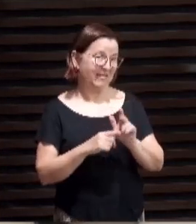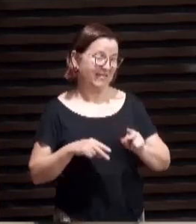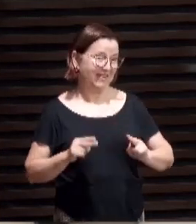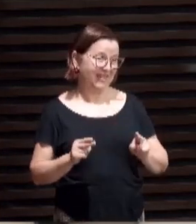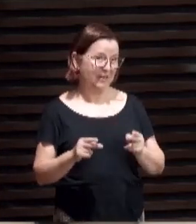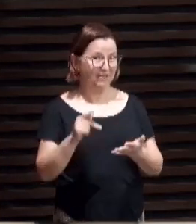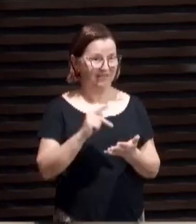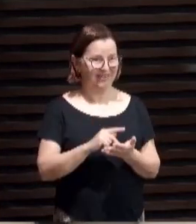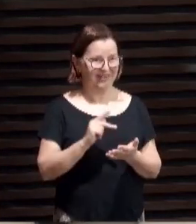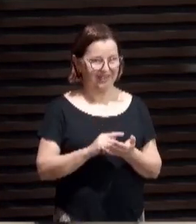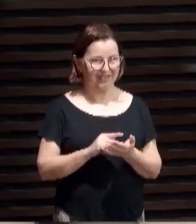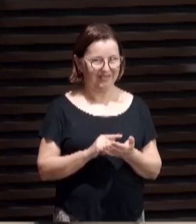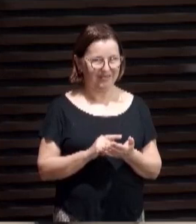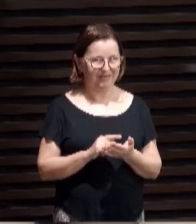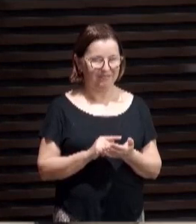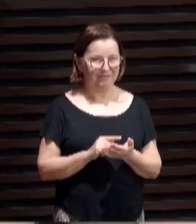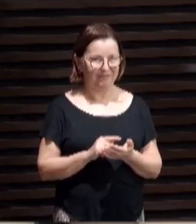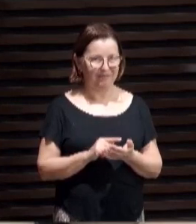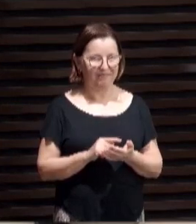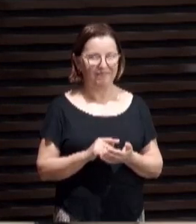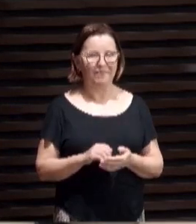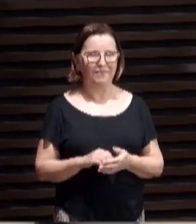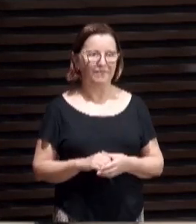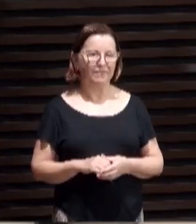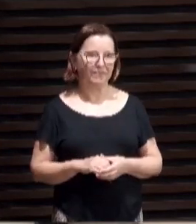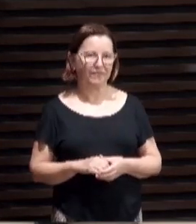mas com atos de ficar na fogueira,